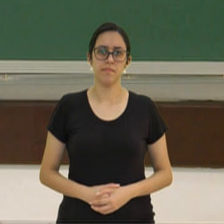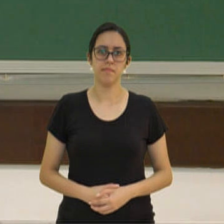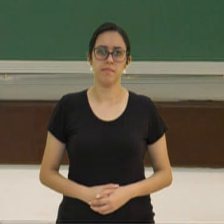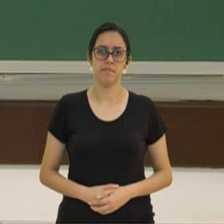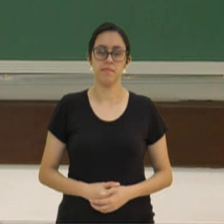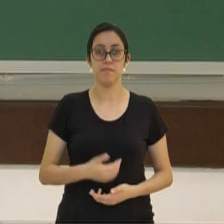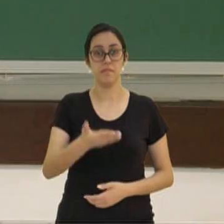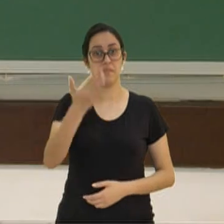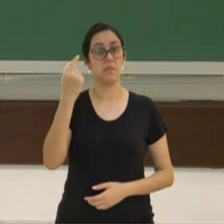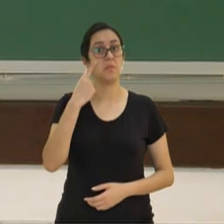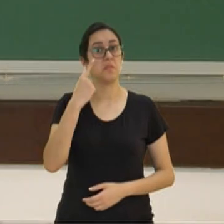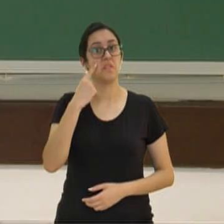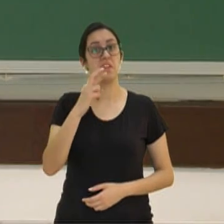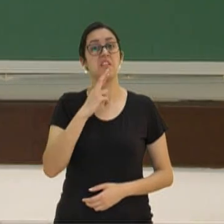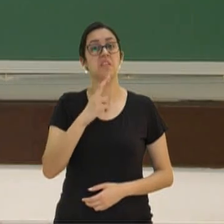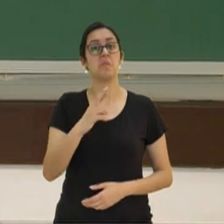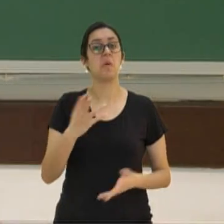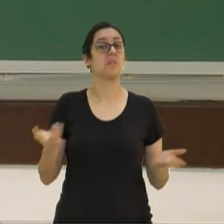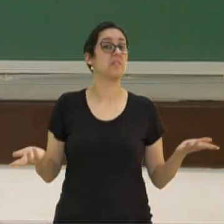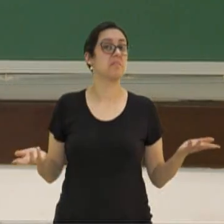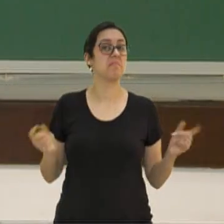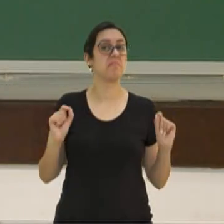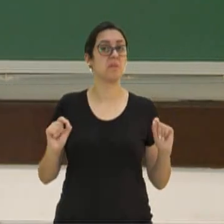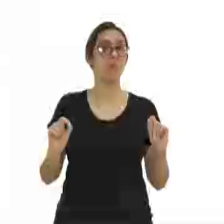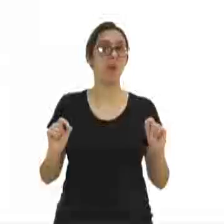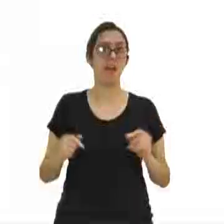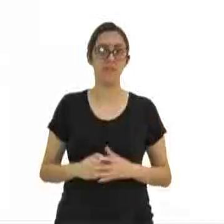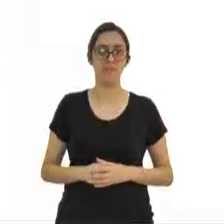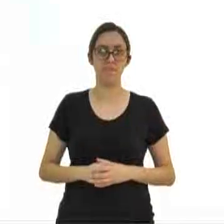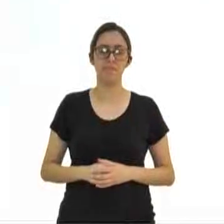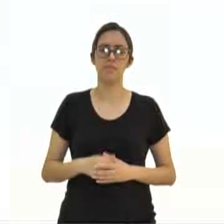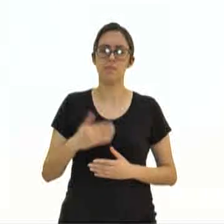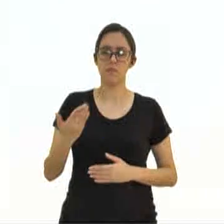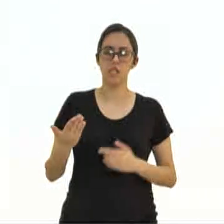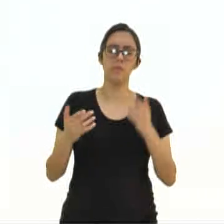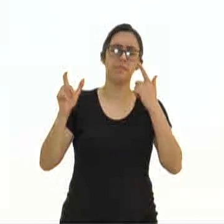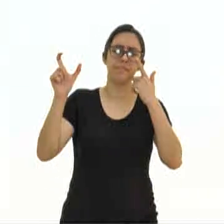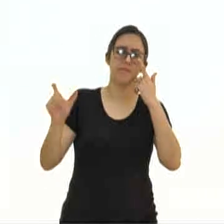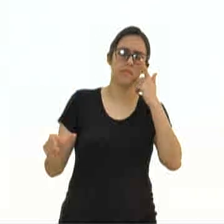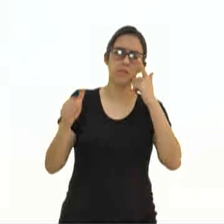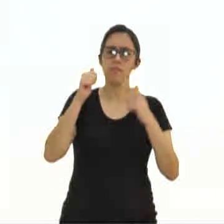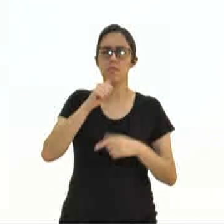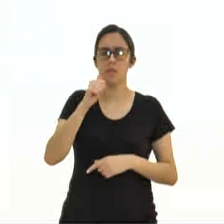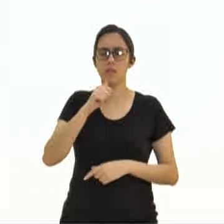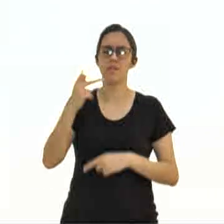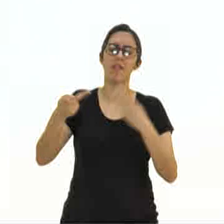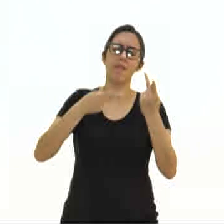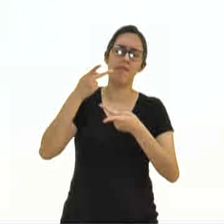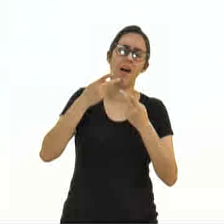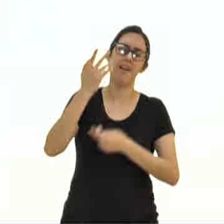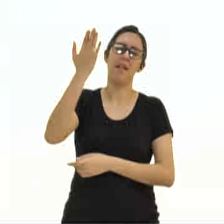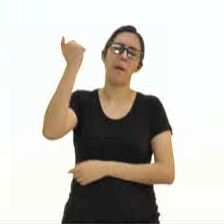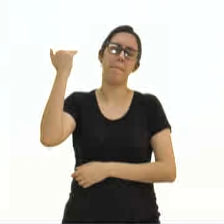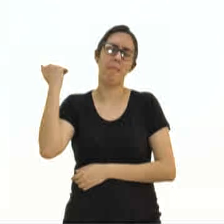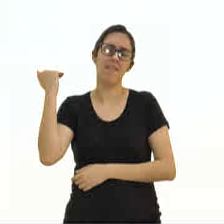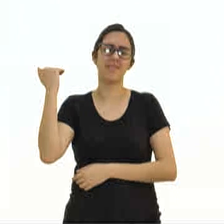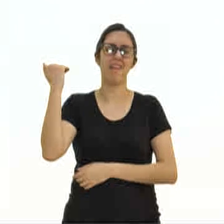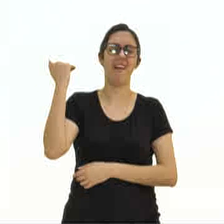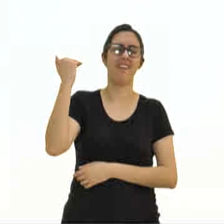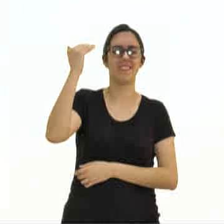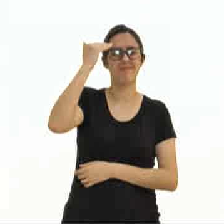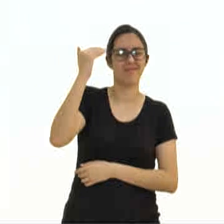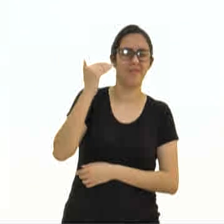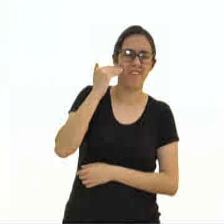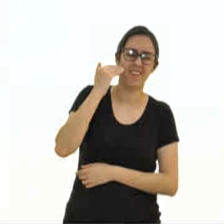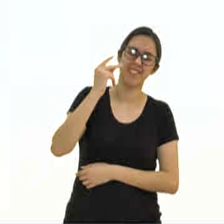Vamos ver a tua resposta? O que você respondeu para mim? Então a gente viu ali, ela falava das suas devoções de menina e moça,